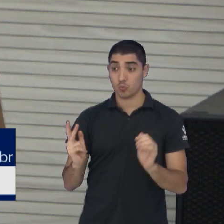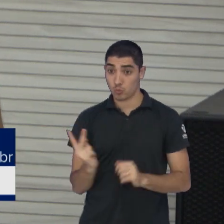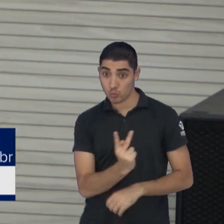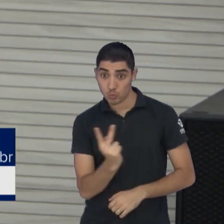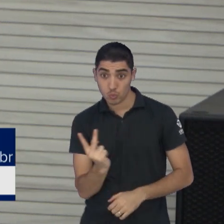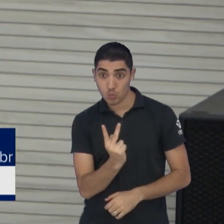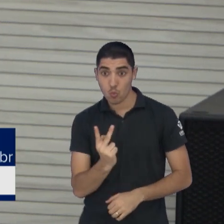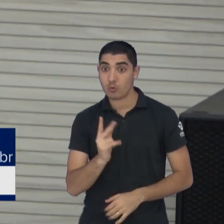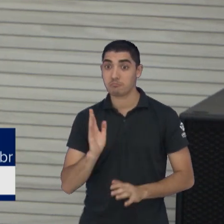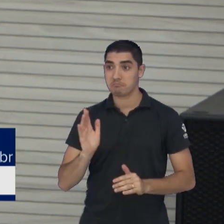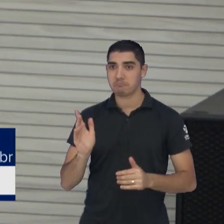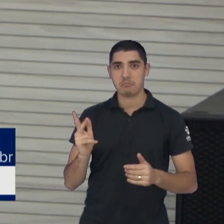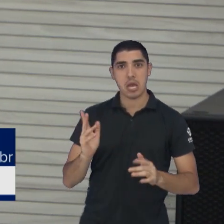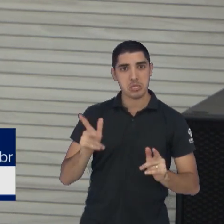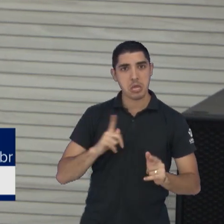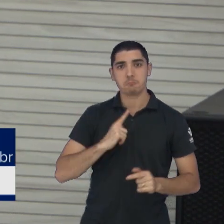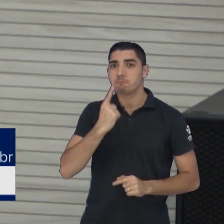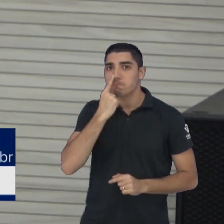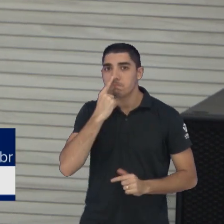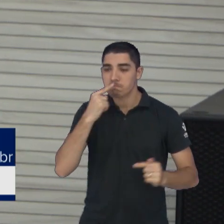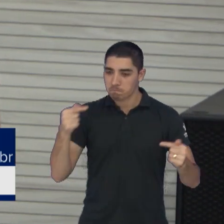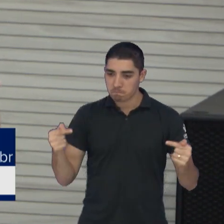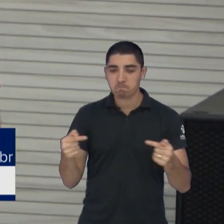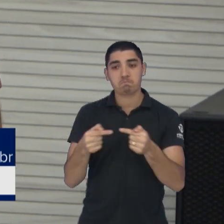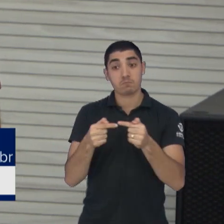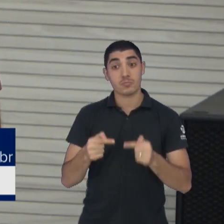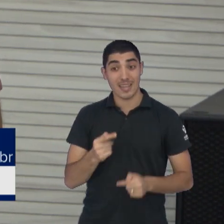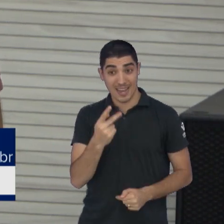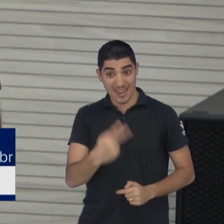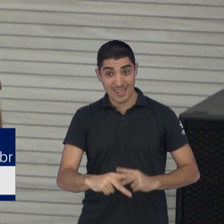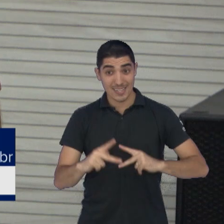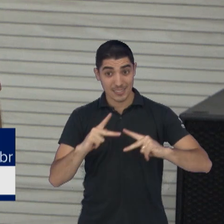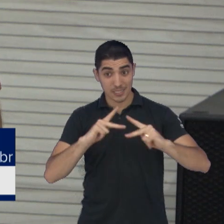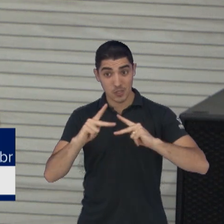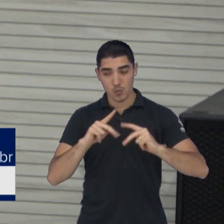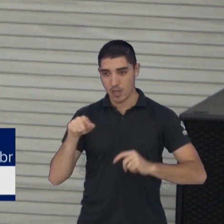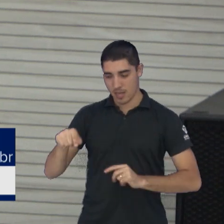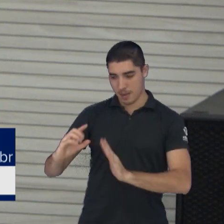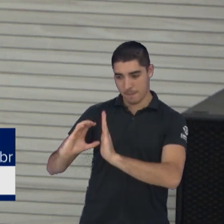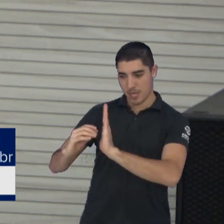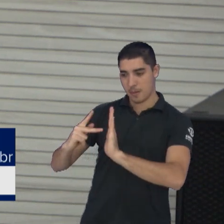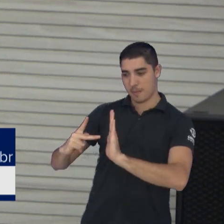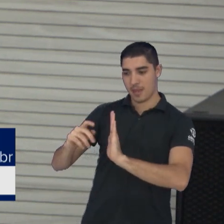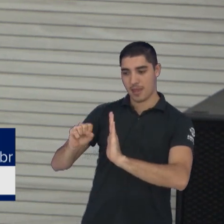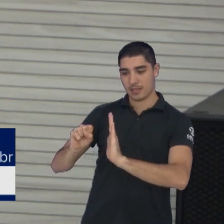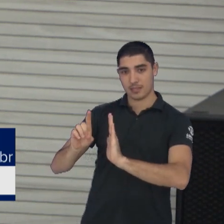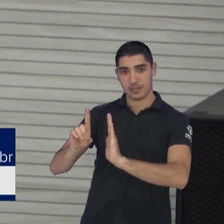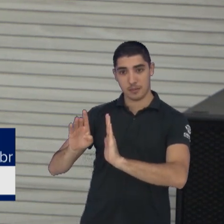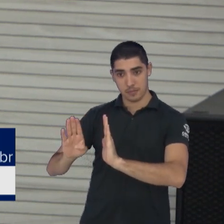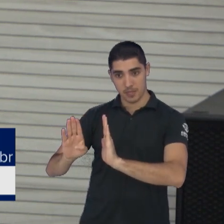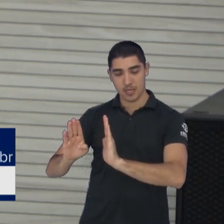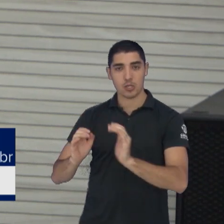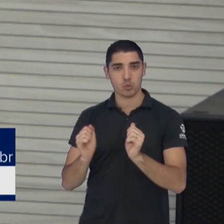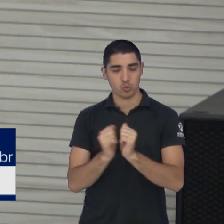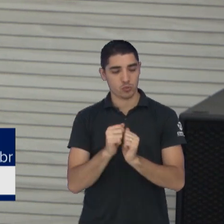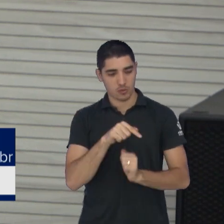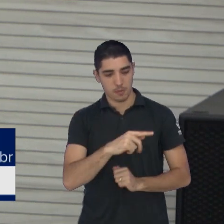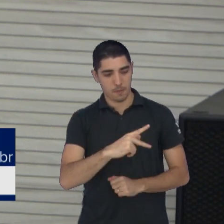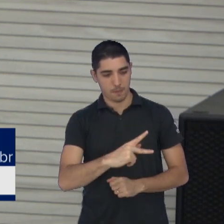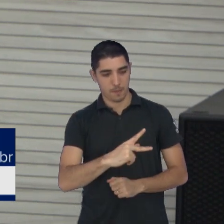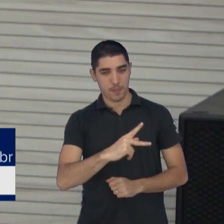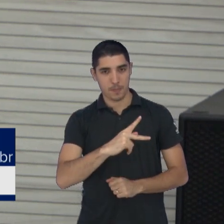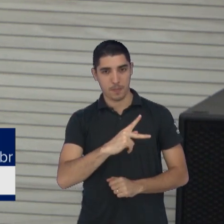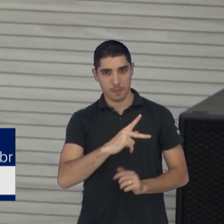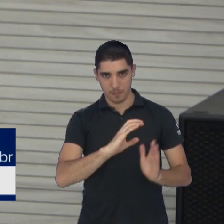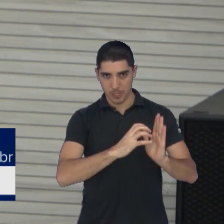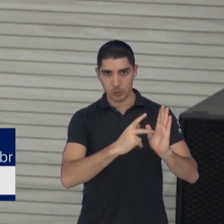próximo do PL, e aqui em São José, o PL caminhará na questão majoritária, juntamente com o